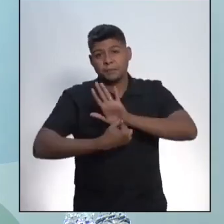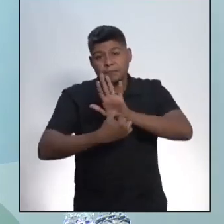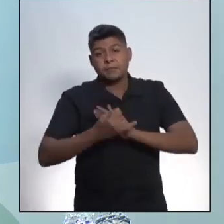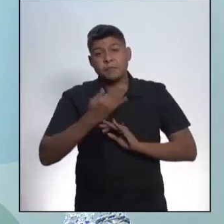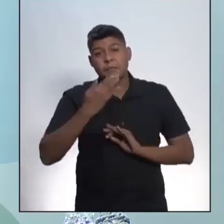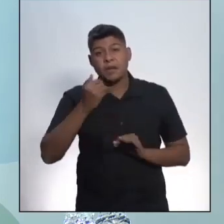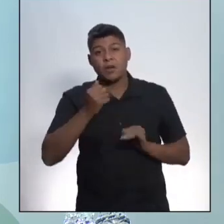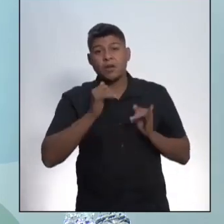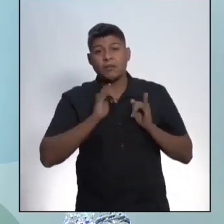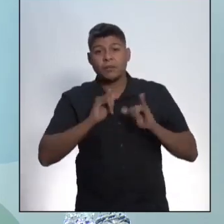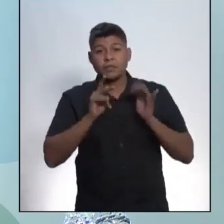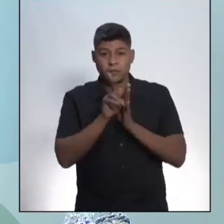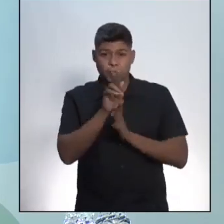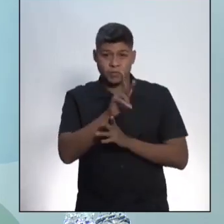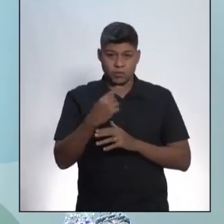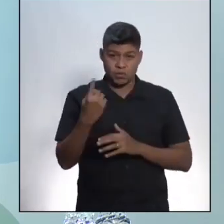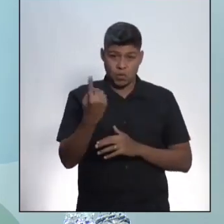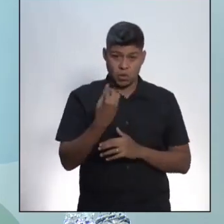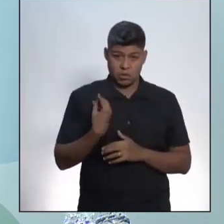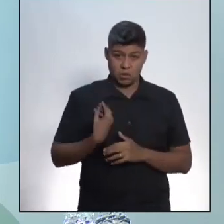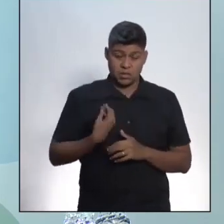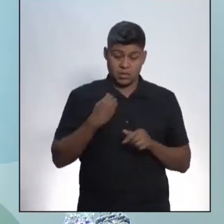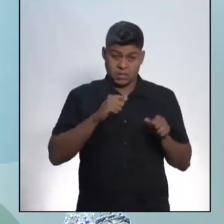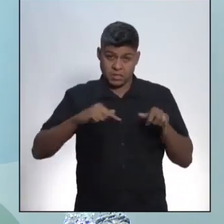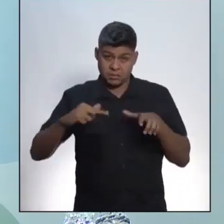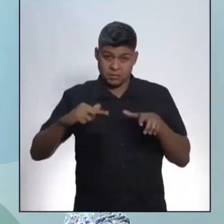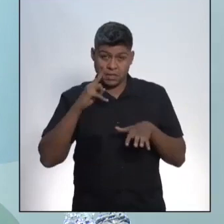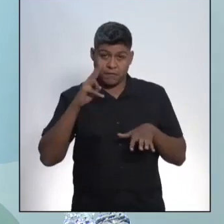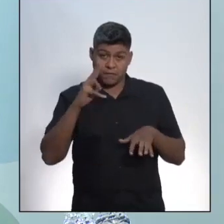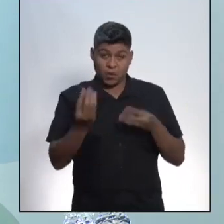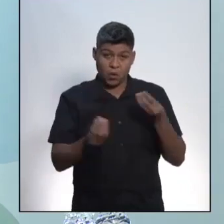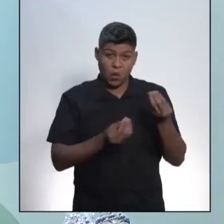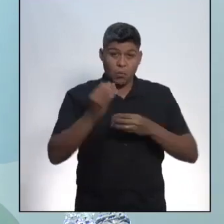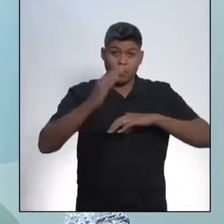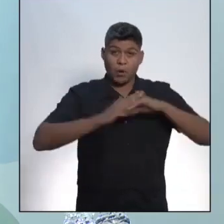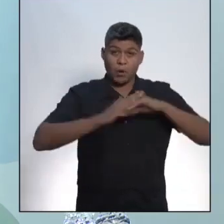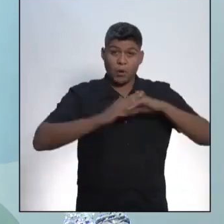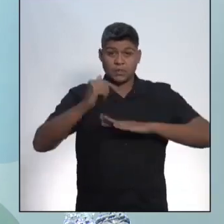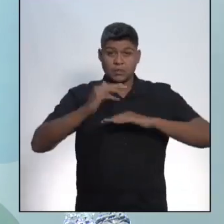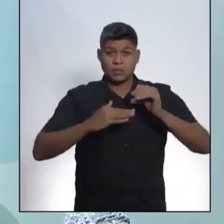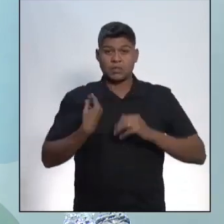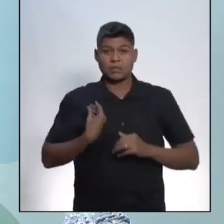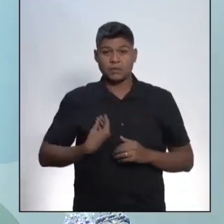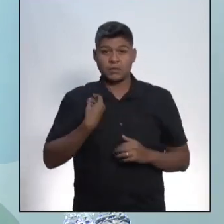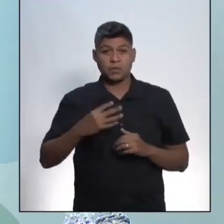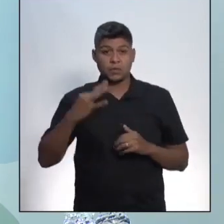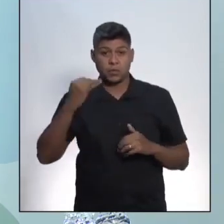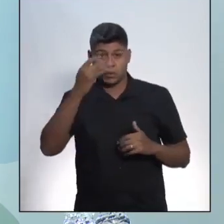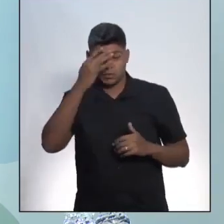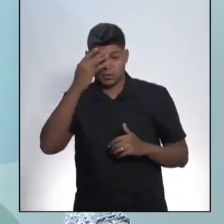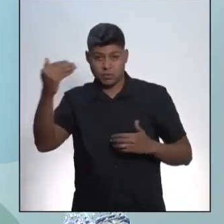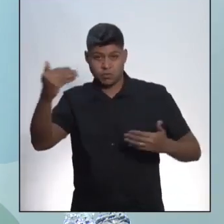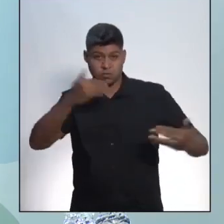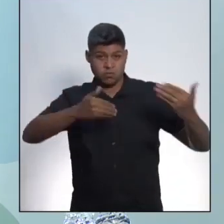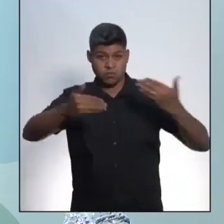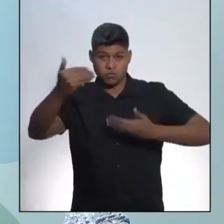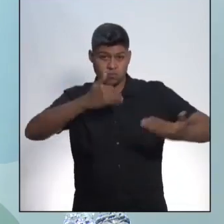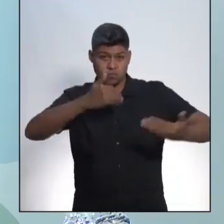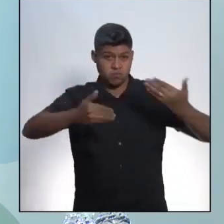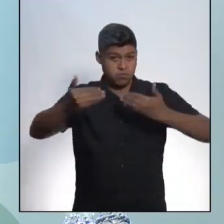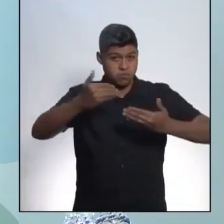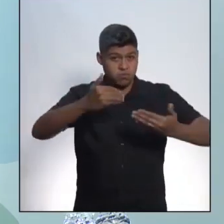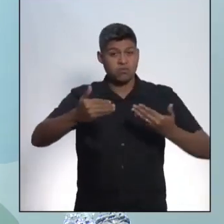informações para os professores. A gente que está aqui toda semana, a gente vê a dedicação dos profissionais daqui, todo mundo vem no sistema de rodízio,